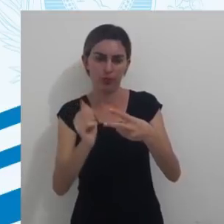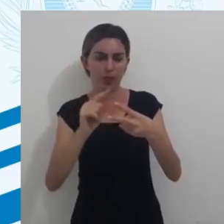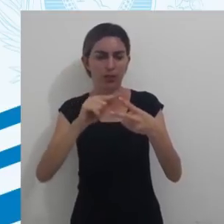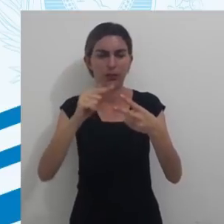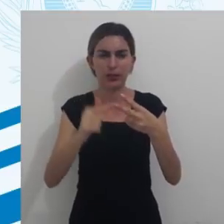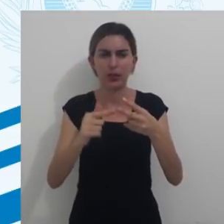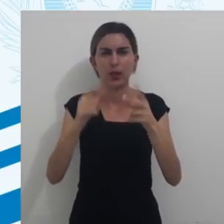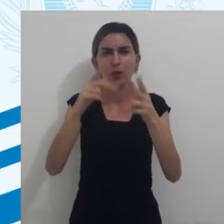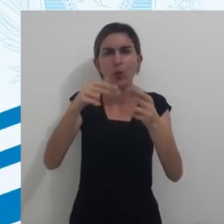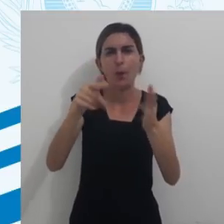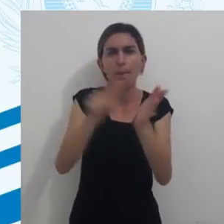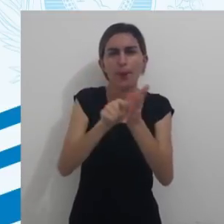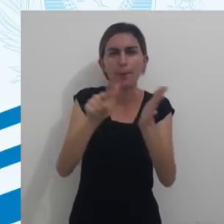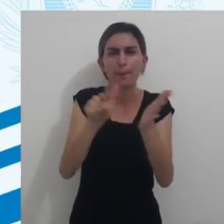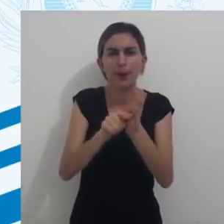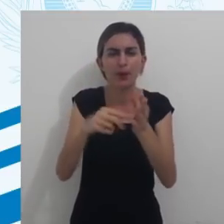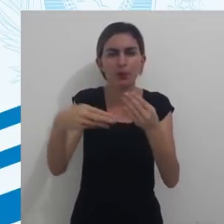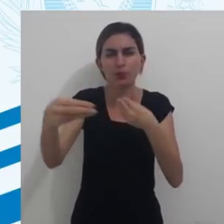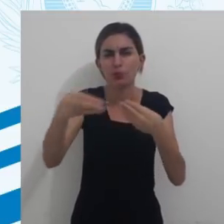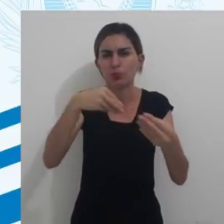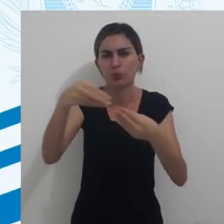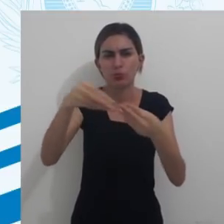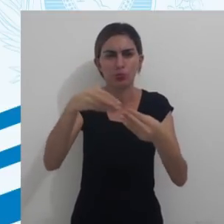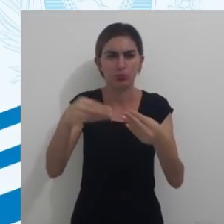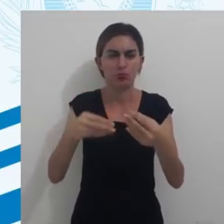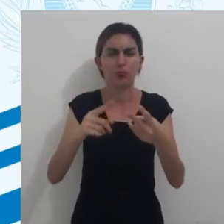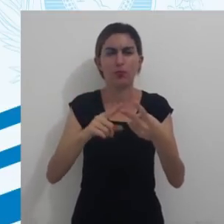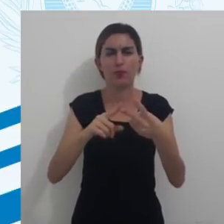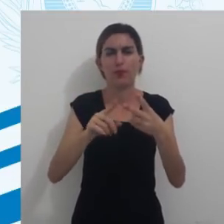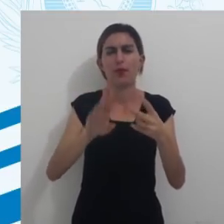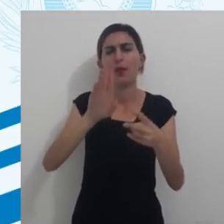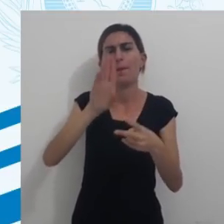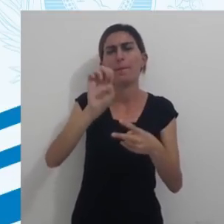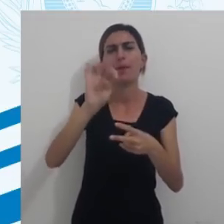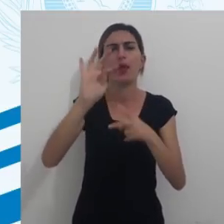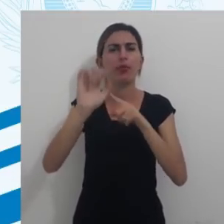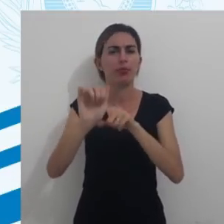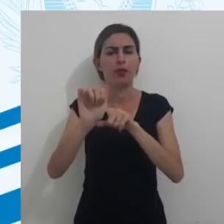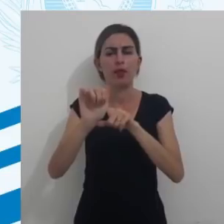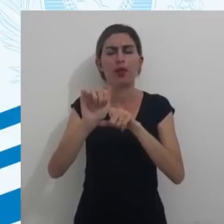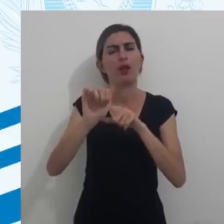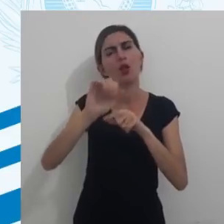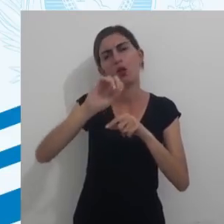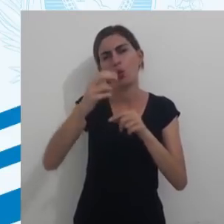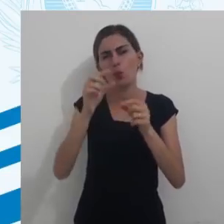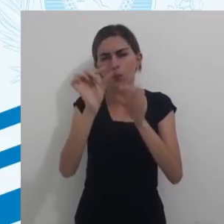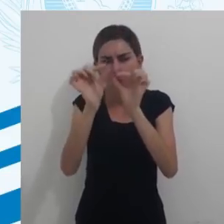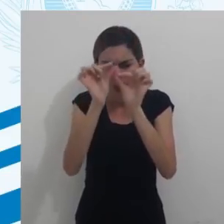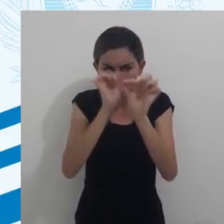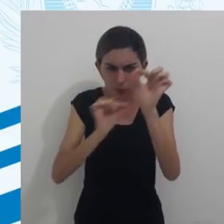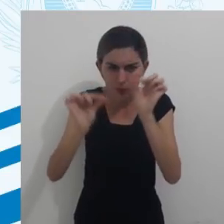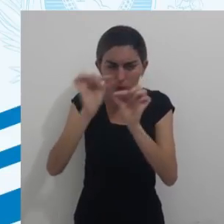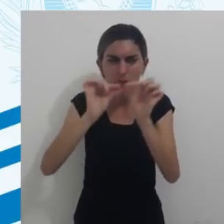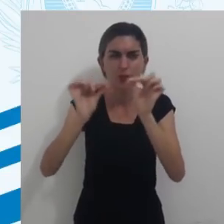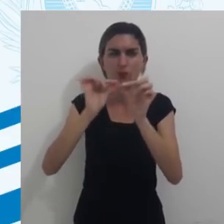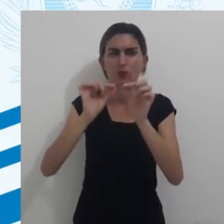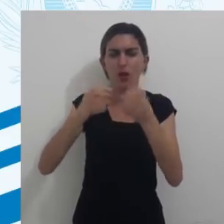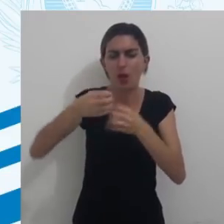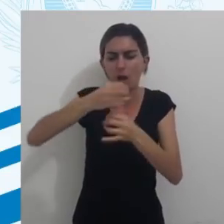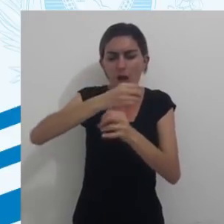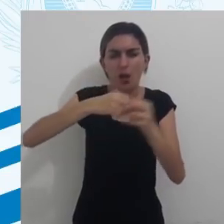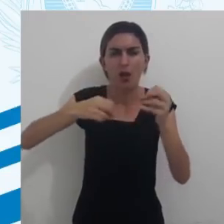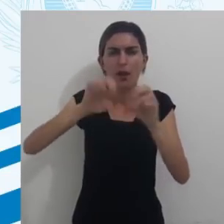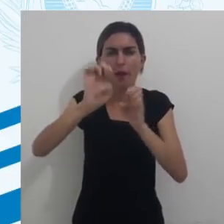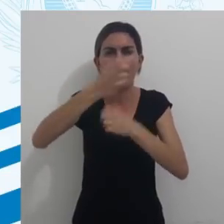uma folha de papel. Radiação beta. Raios betas ou partículas betas são